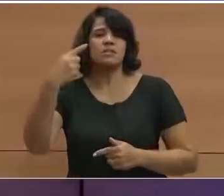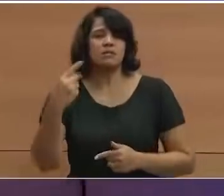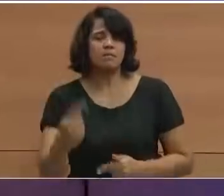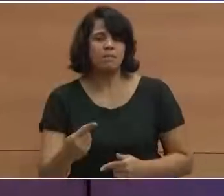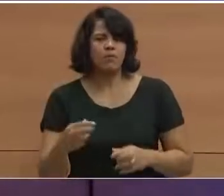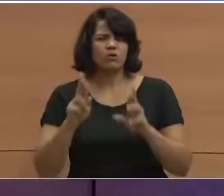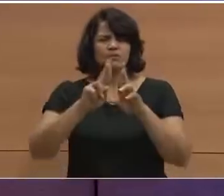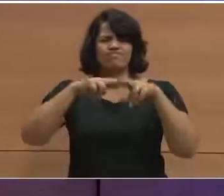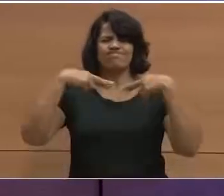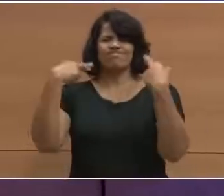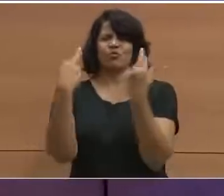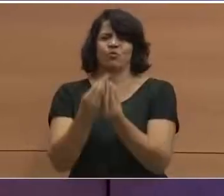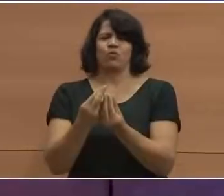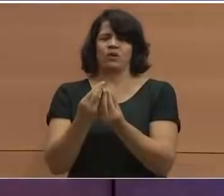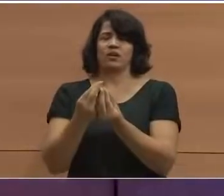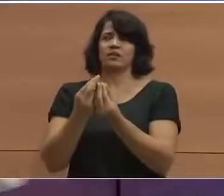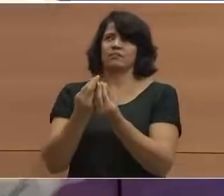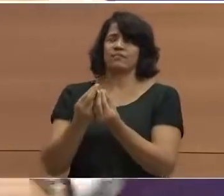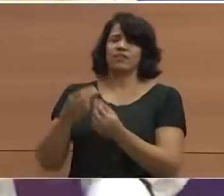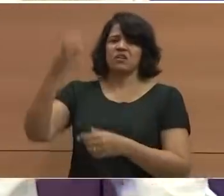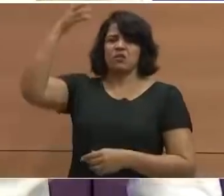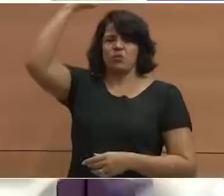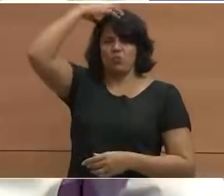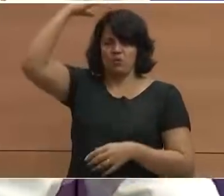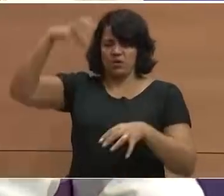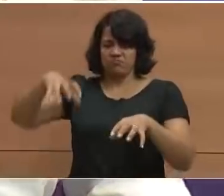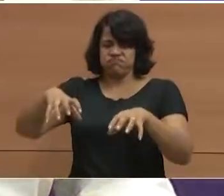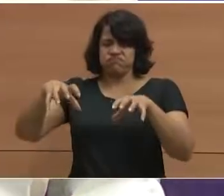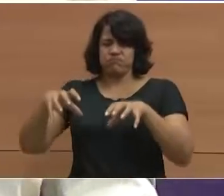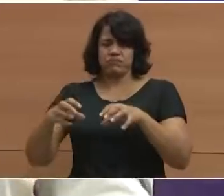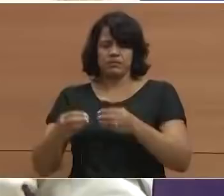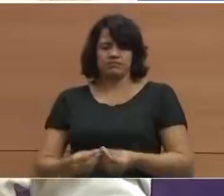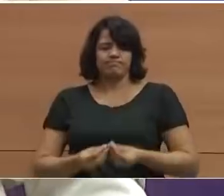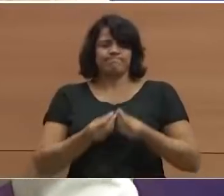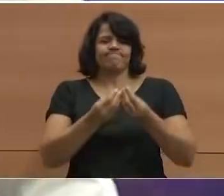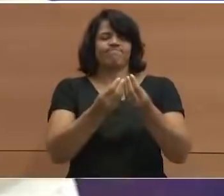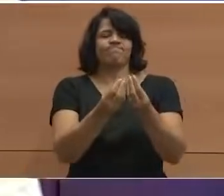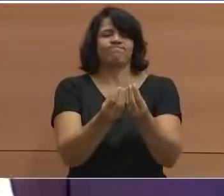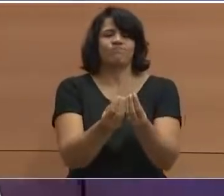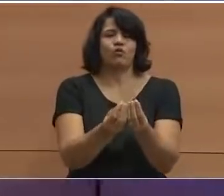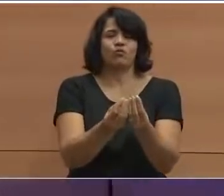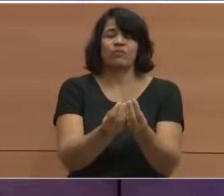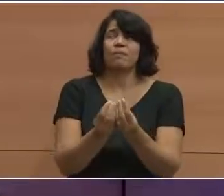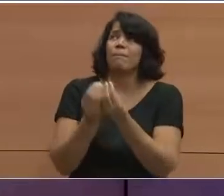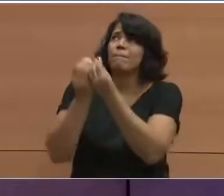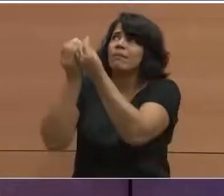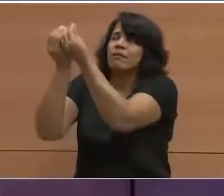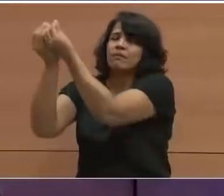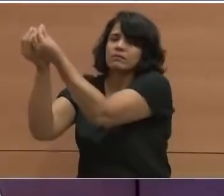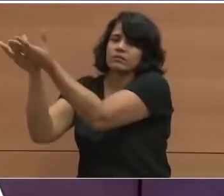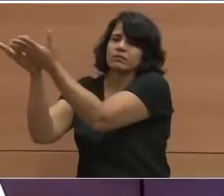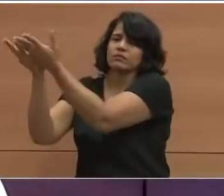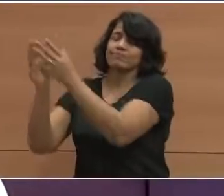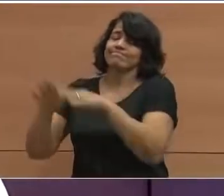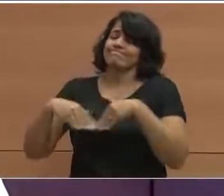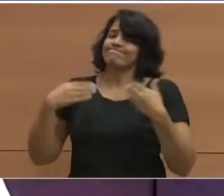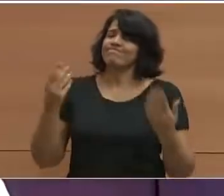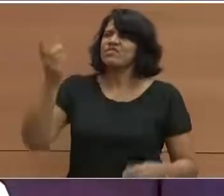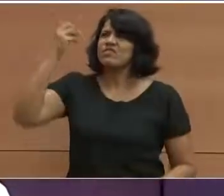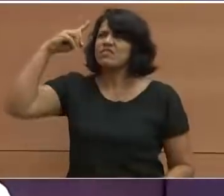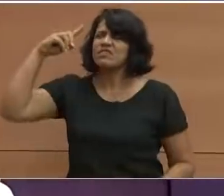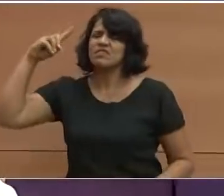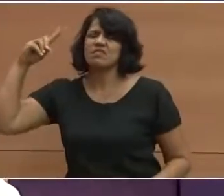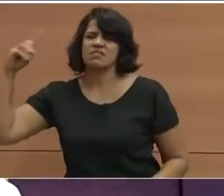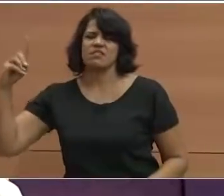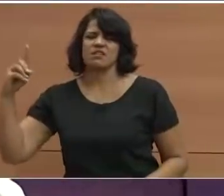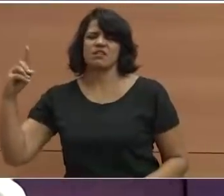ao Deus Pai. E Deus, isto em 1 Coríntios capítulo 15, então Deus será tudo em